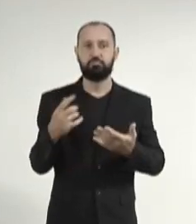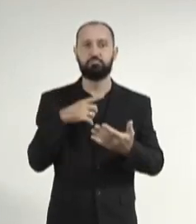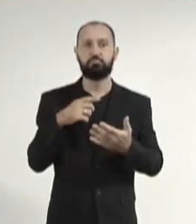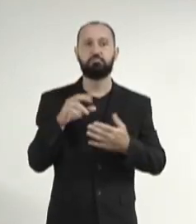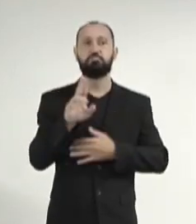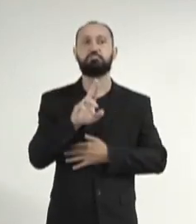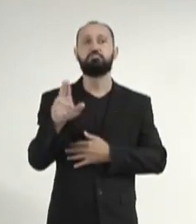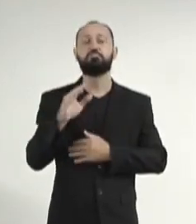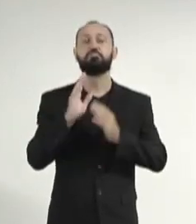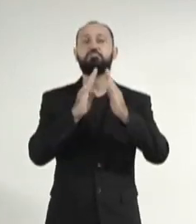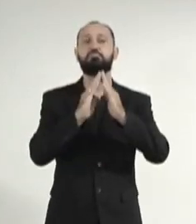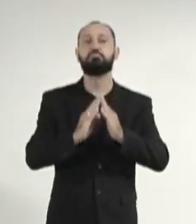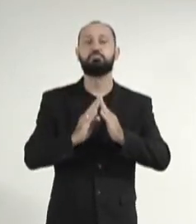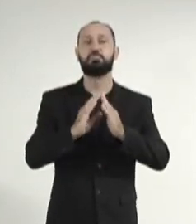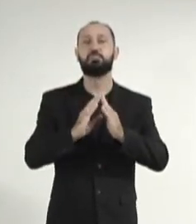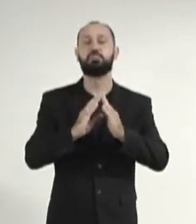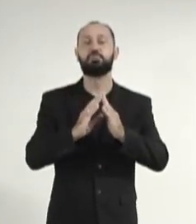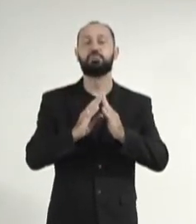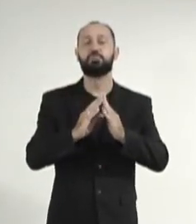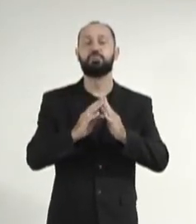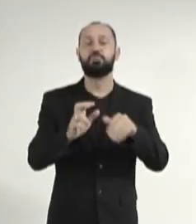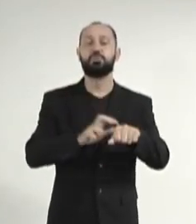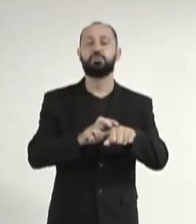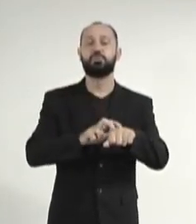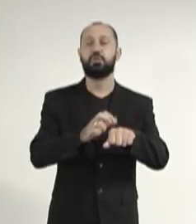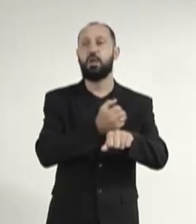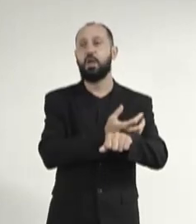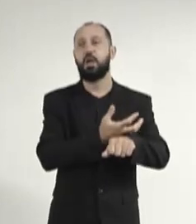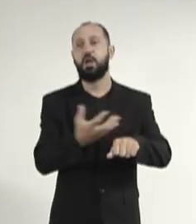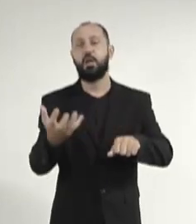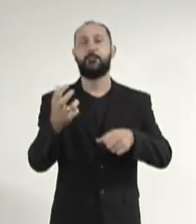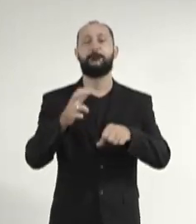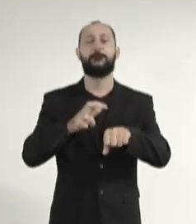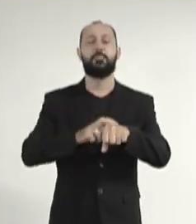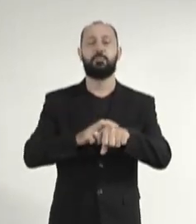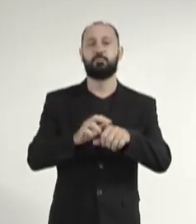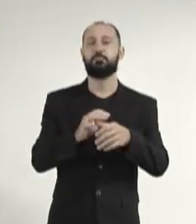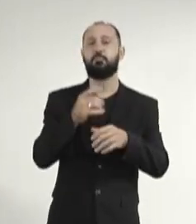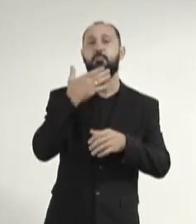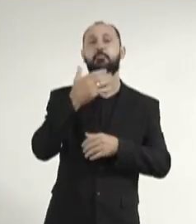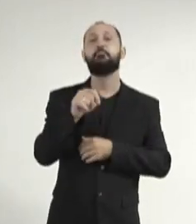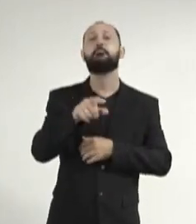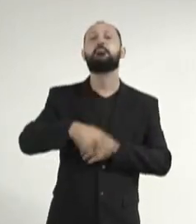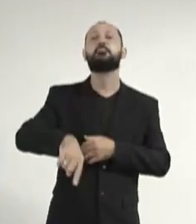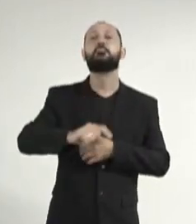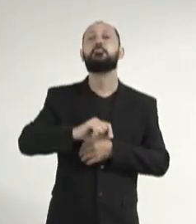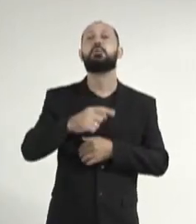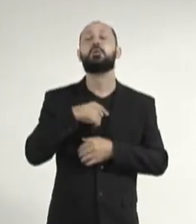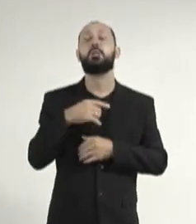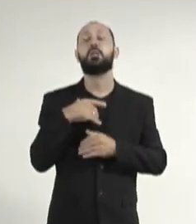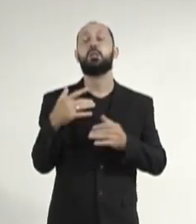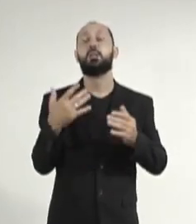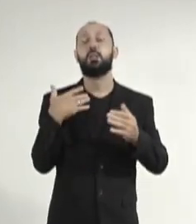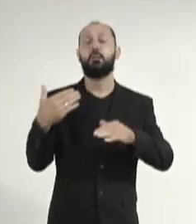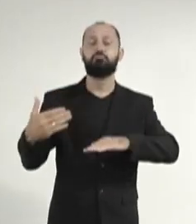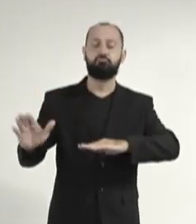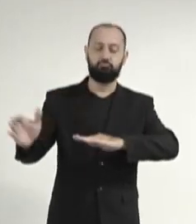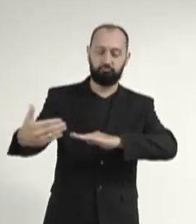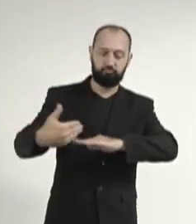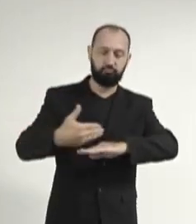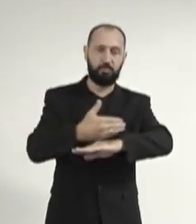em nome dos moradores do distrito de Campo Verde, para solicitar a entrega de cascalho a fim de melhorar o acesso à estrada